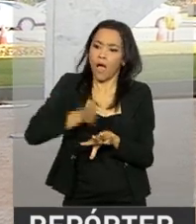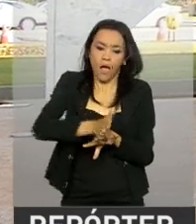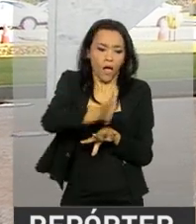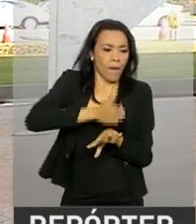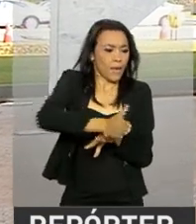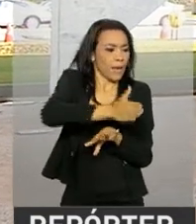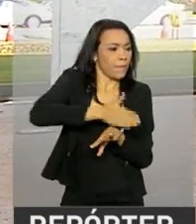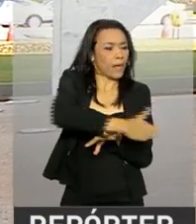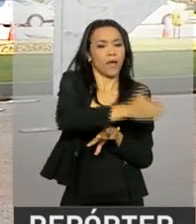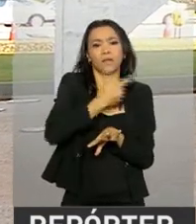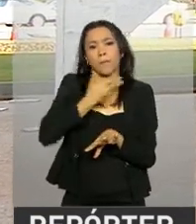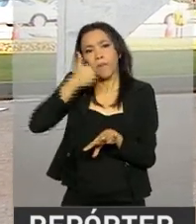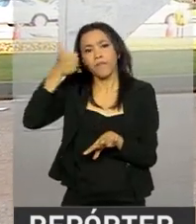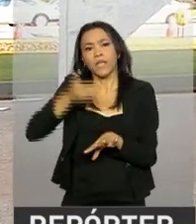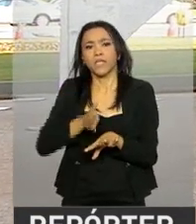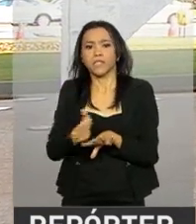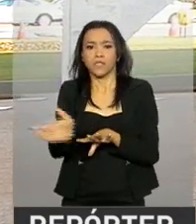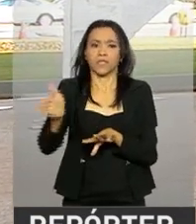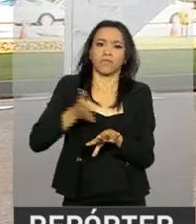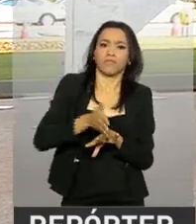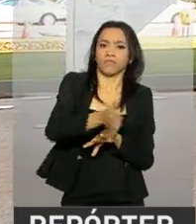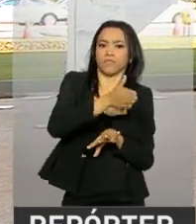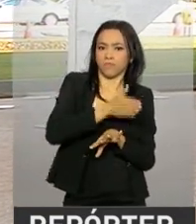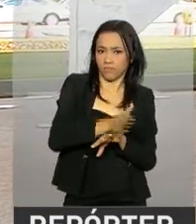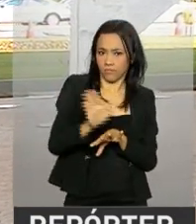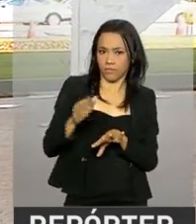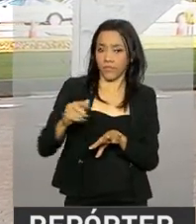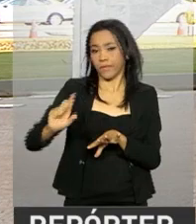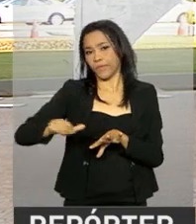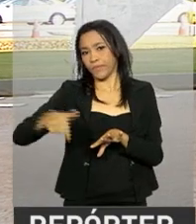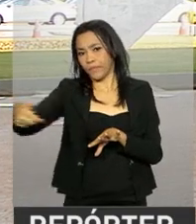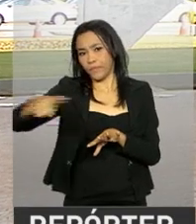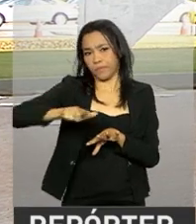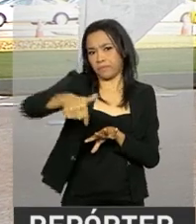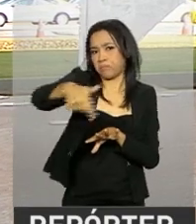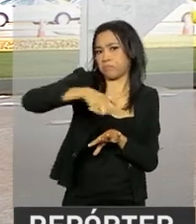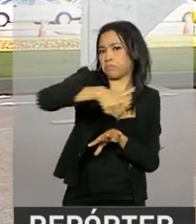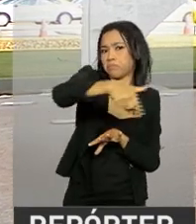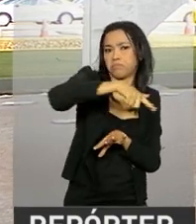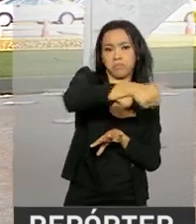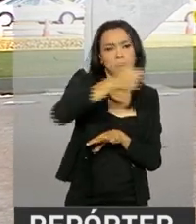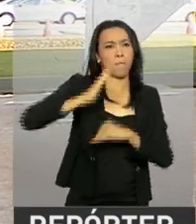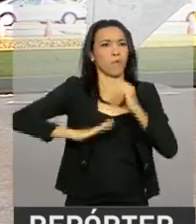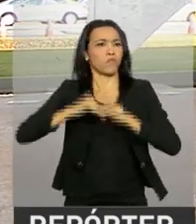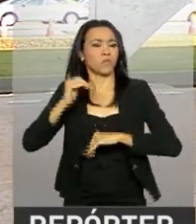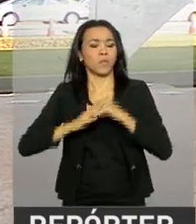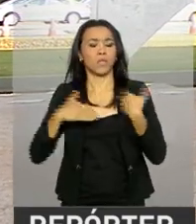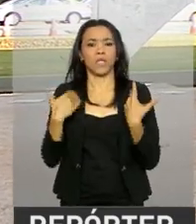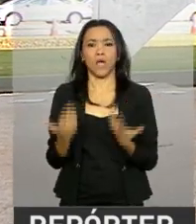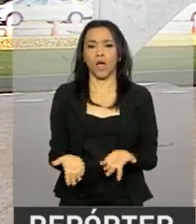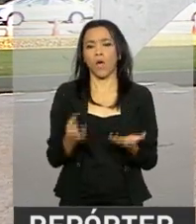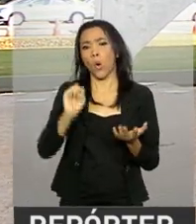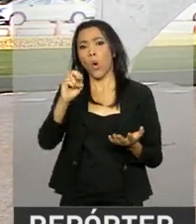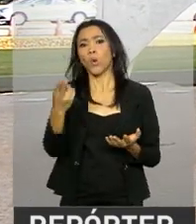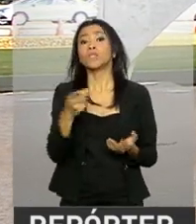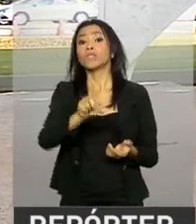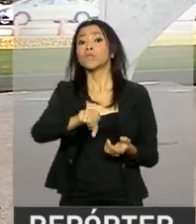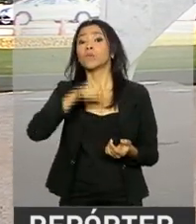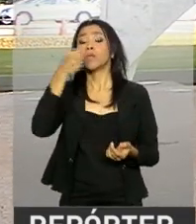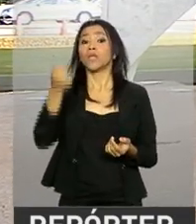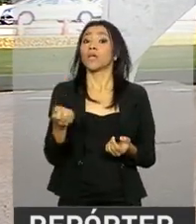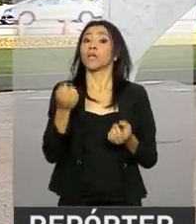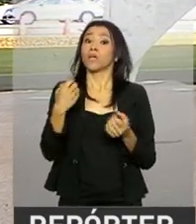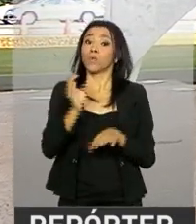conhecimento de sua preferência uma área de educação profissional ou ainda até escolher um ensino técnico um